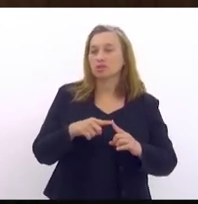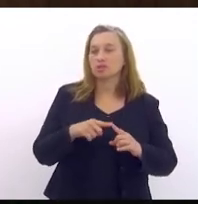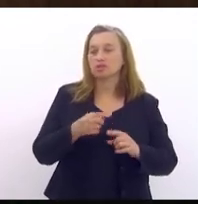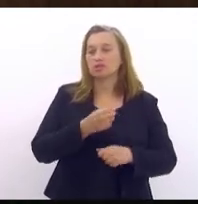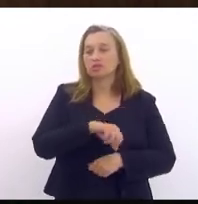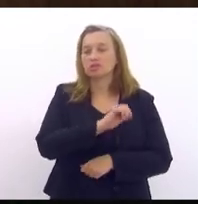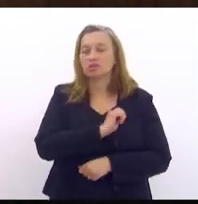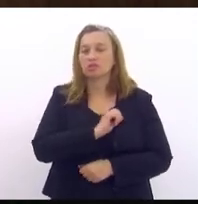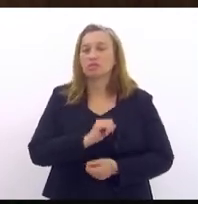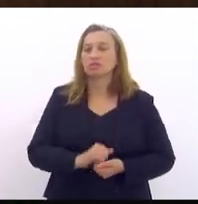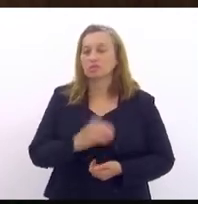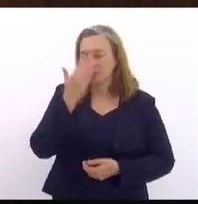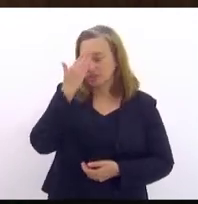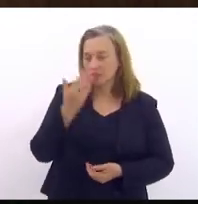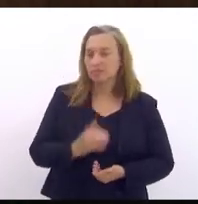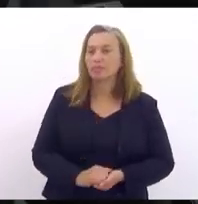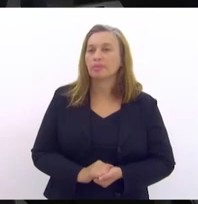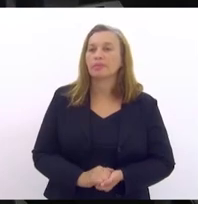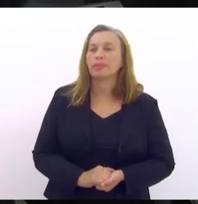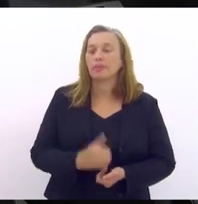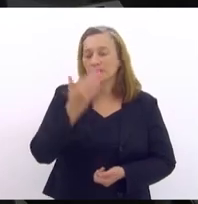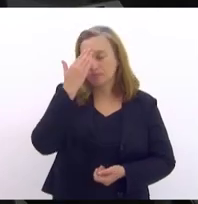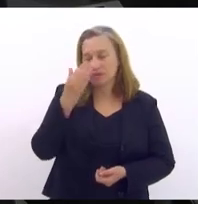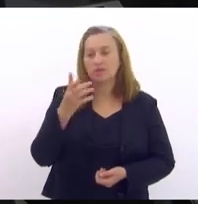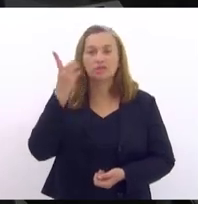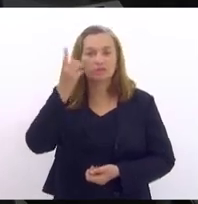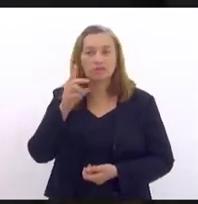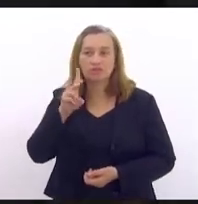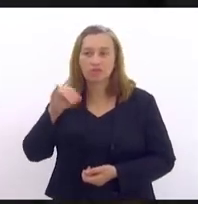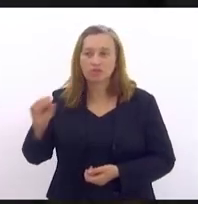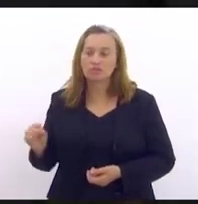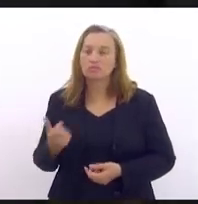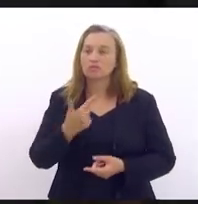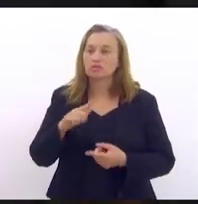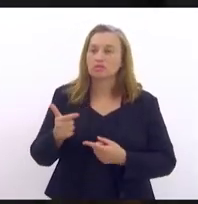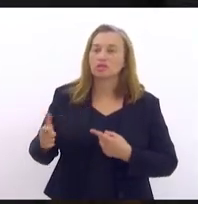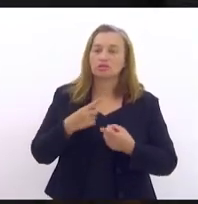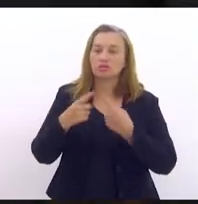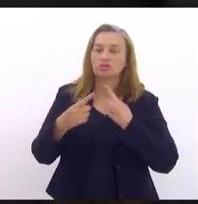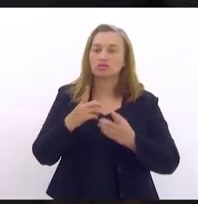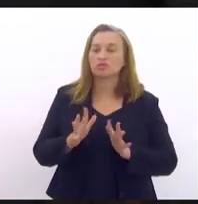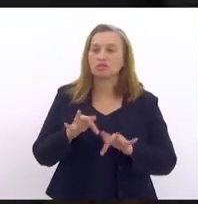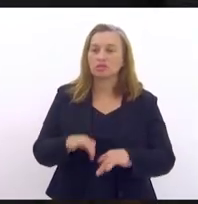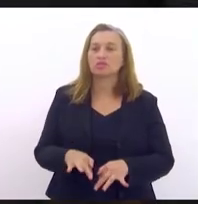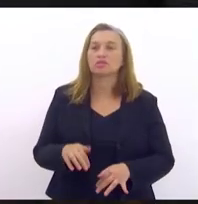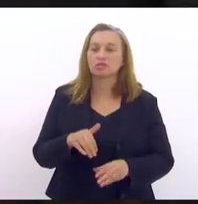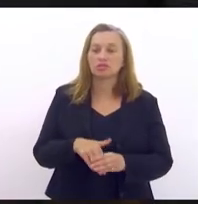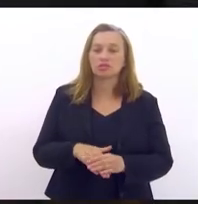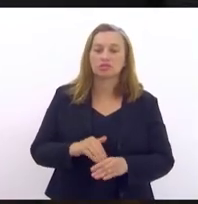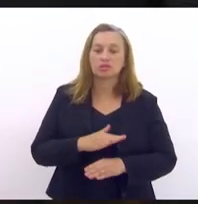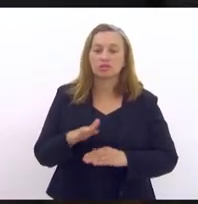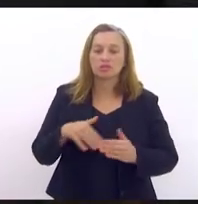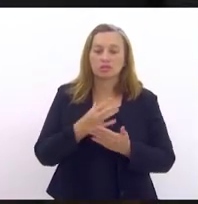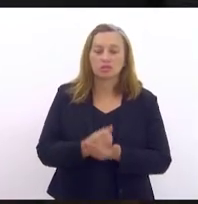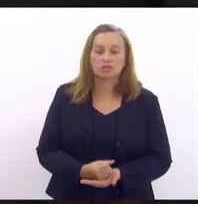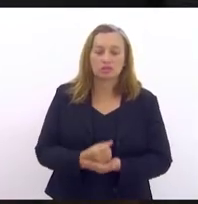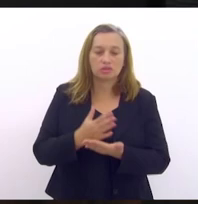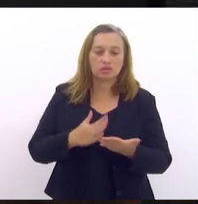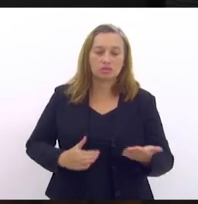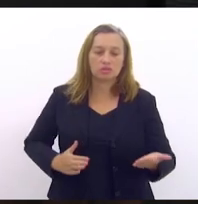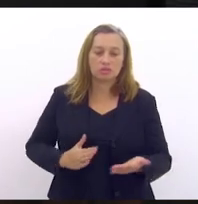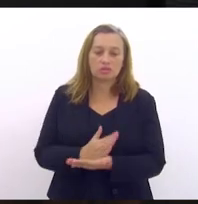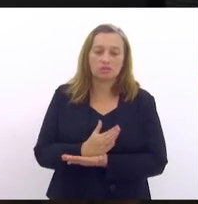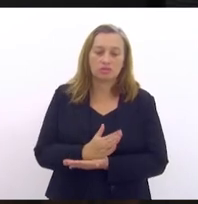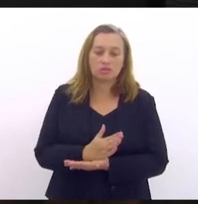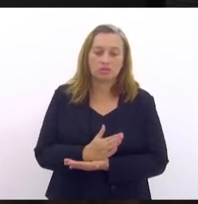critérios. Muito obrigado. Muito obrigado, deputado Vinícius Cozzolino. Não havendo quem queira discutir, encerrada a discussão, em votação. Os senhores que aprovam, permaneçam como